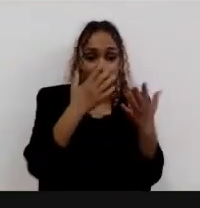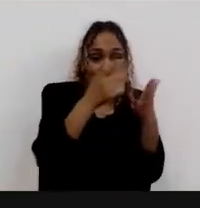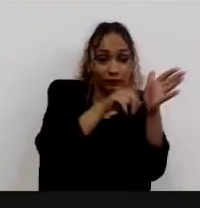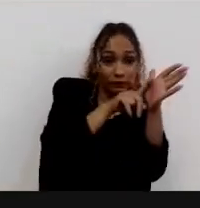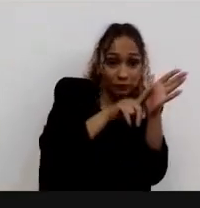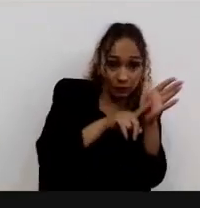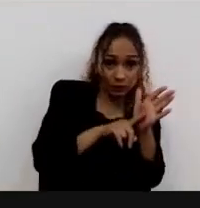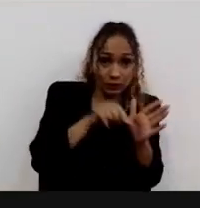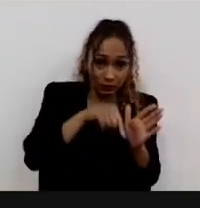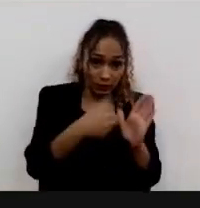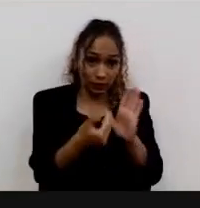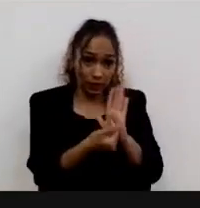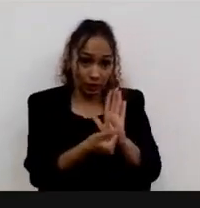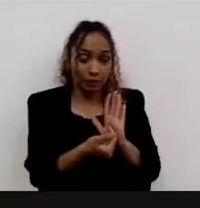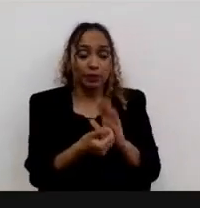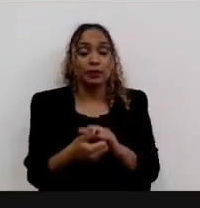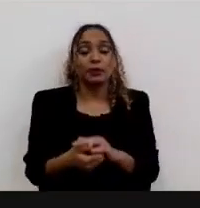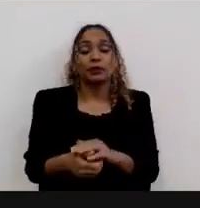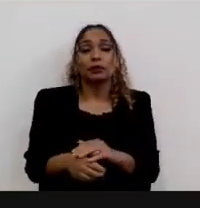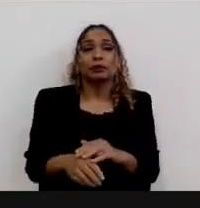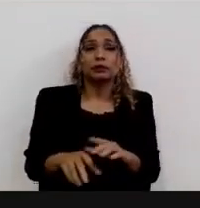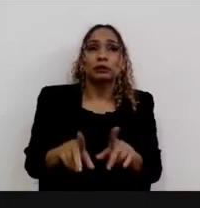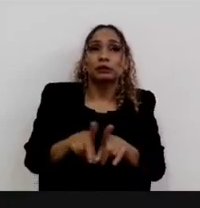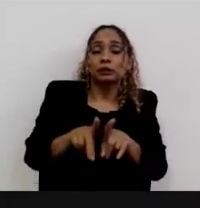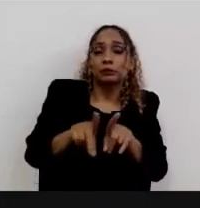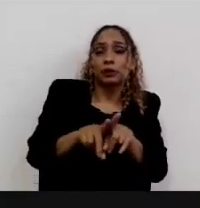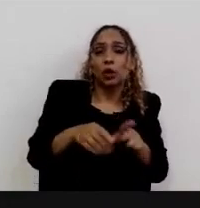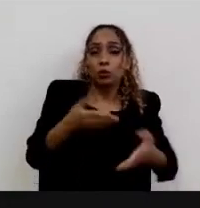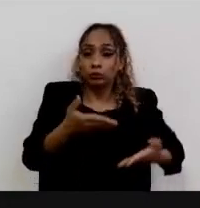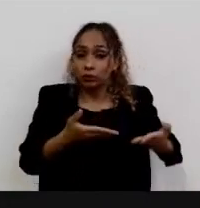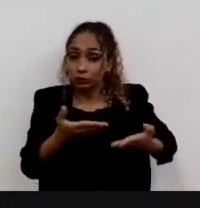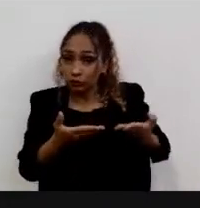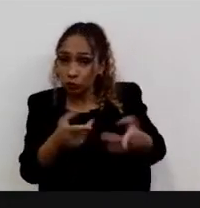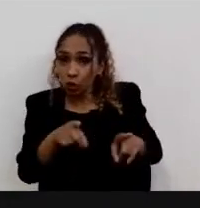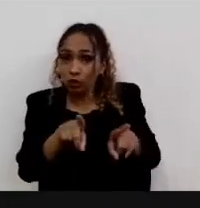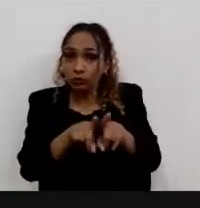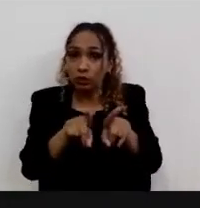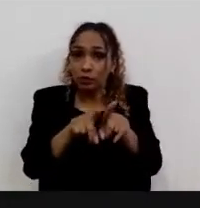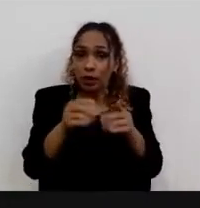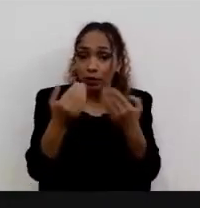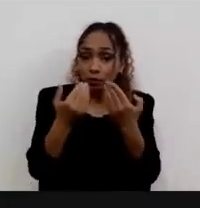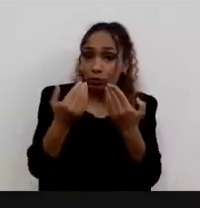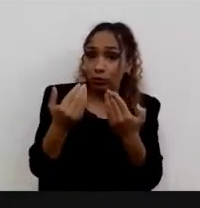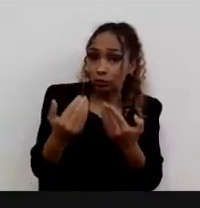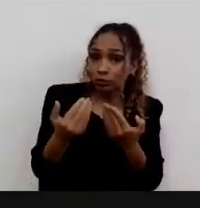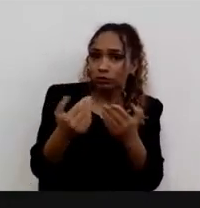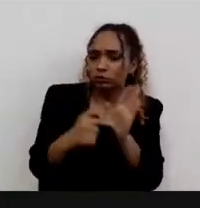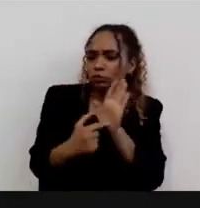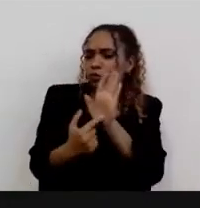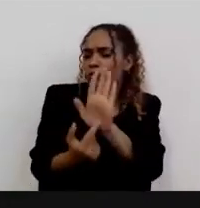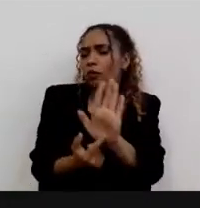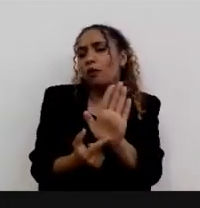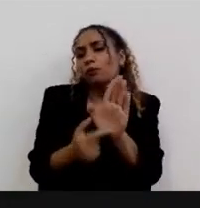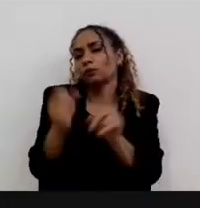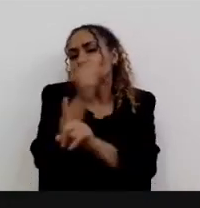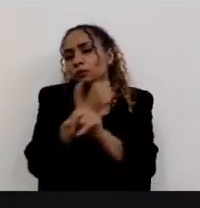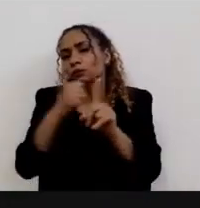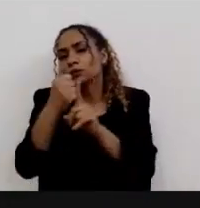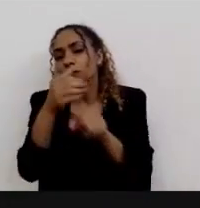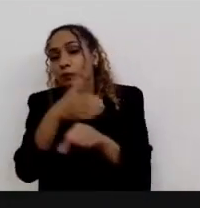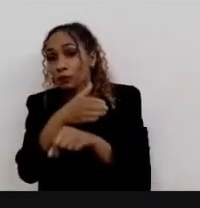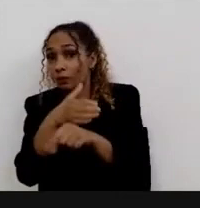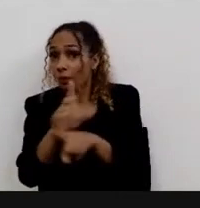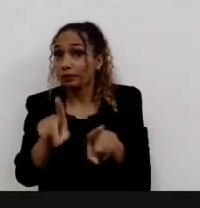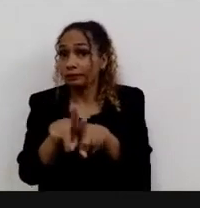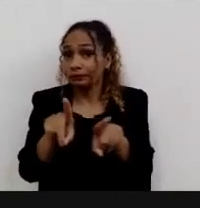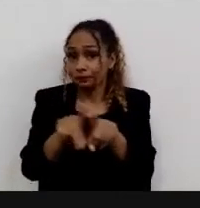de pesquisa aqui na Câmara, tanto como servidor, quanto para mostrar, né, que a sociedade possa ter acesso